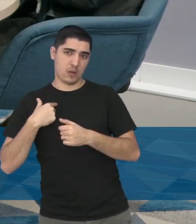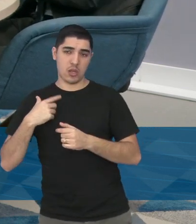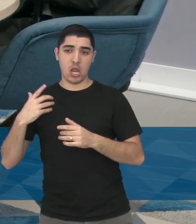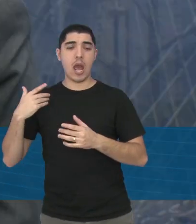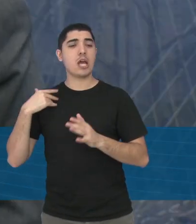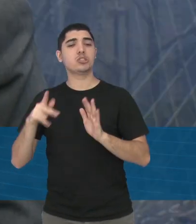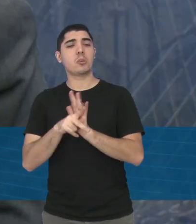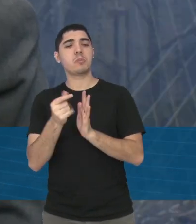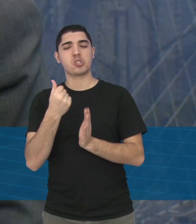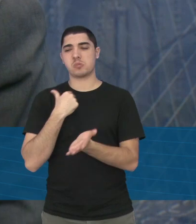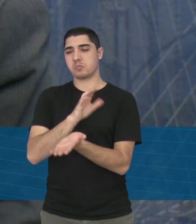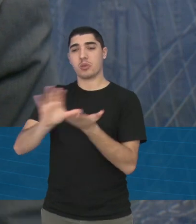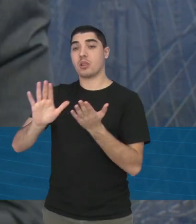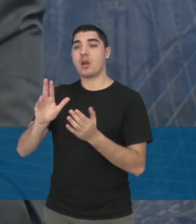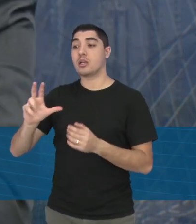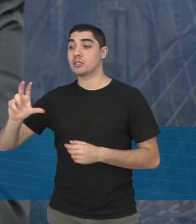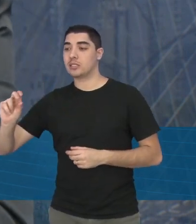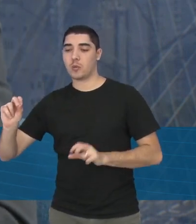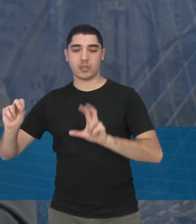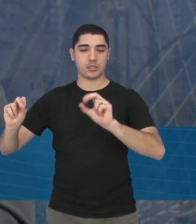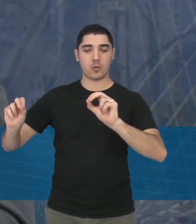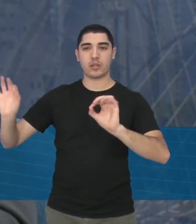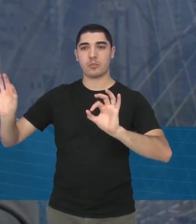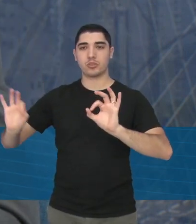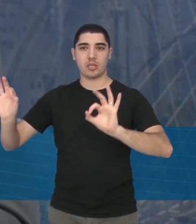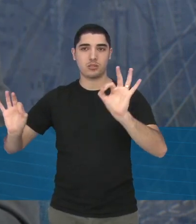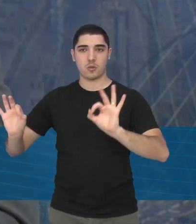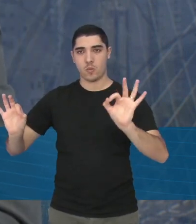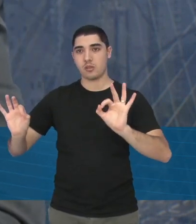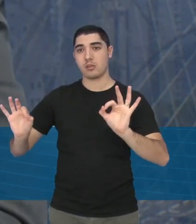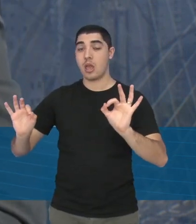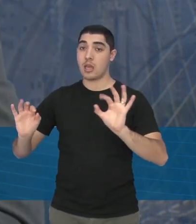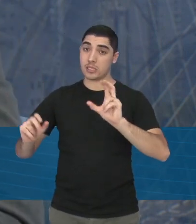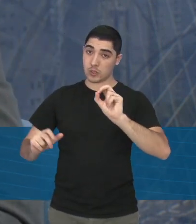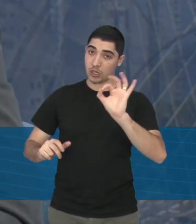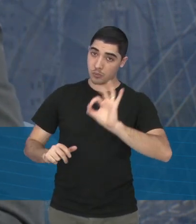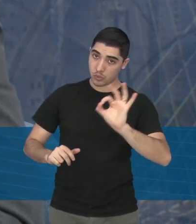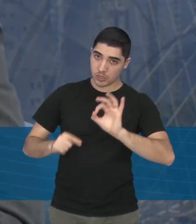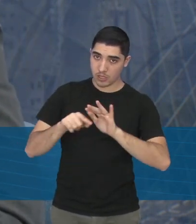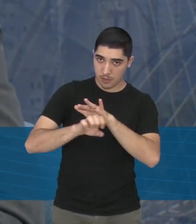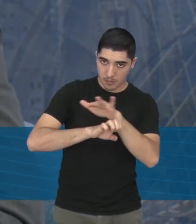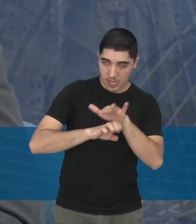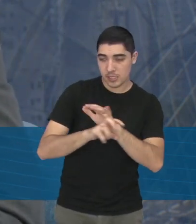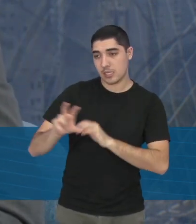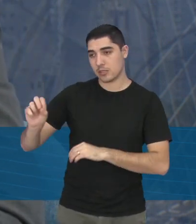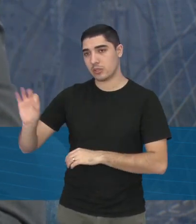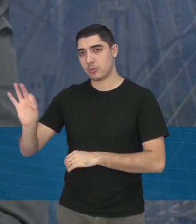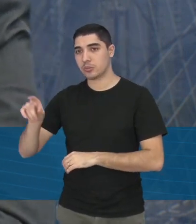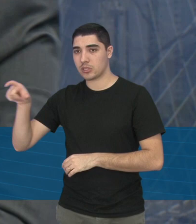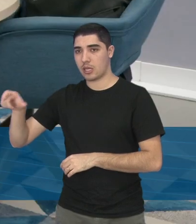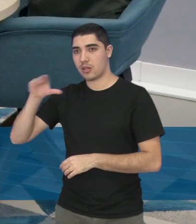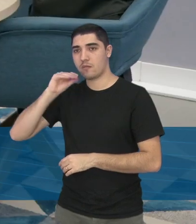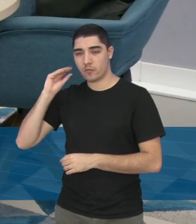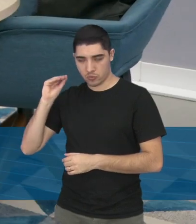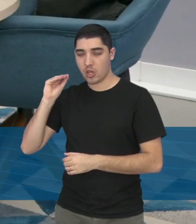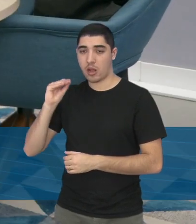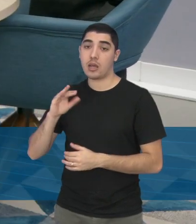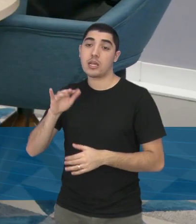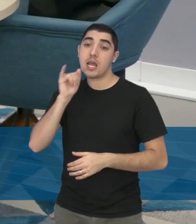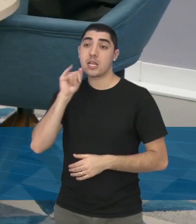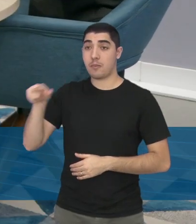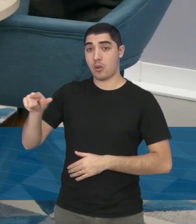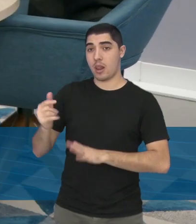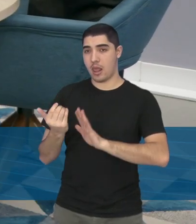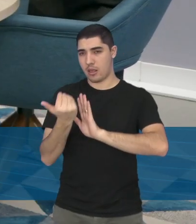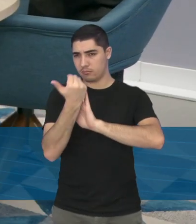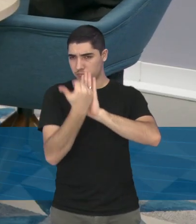tudo para o outro. Ele é um meio termo, tá? Não tão meio termo assim. Porque ele há uma redução do saque da